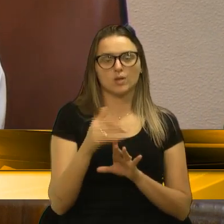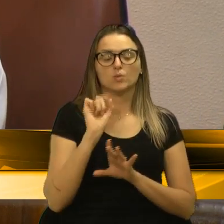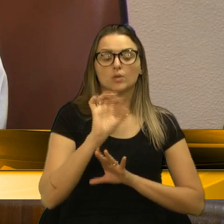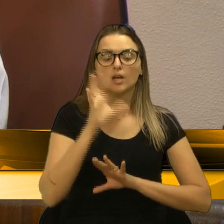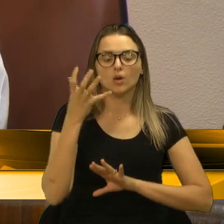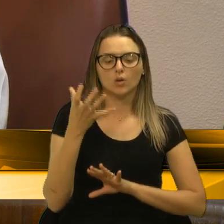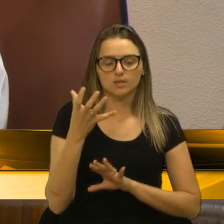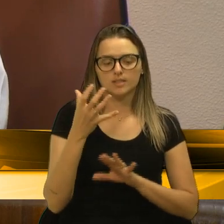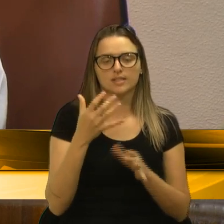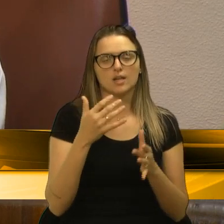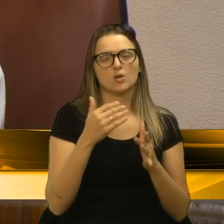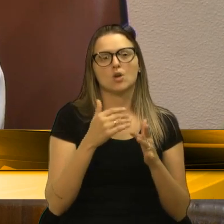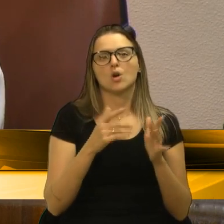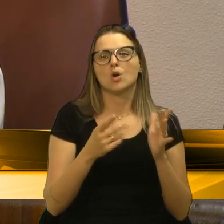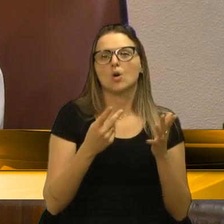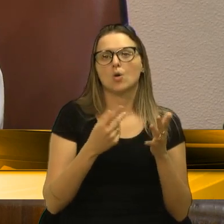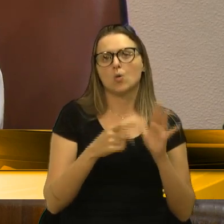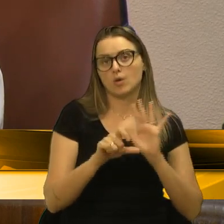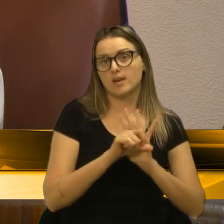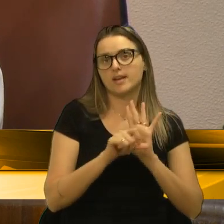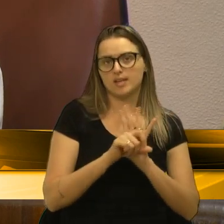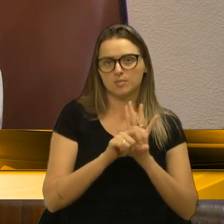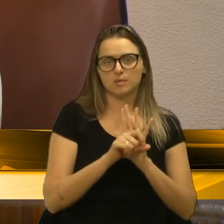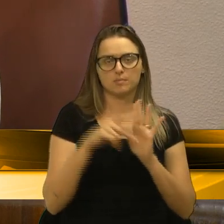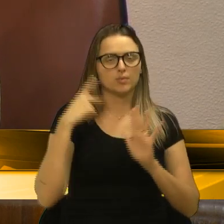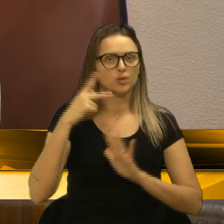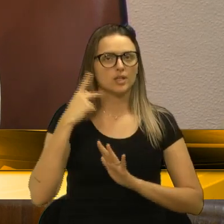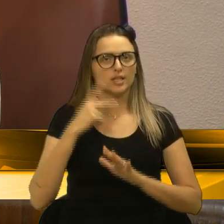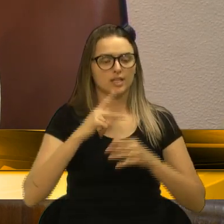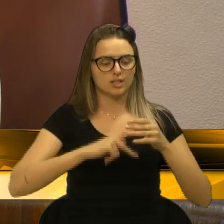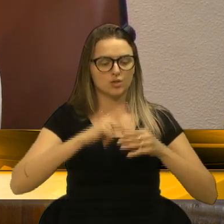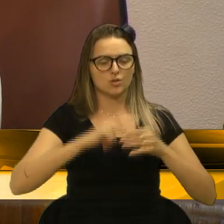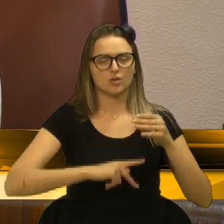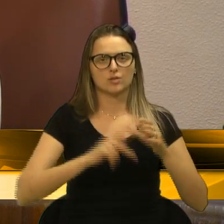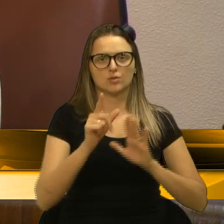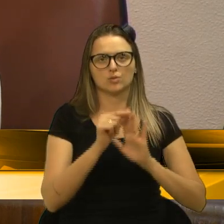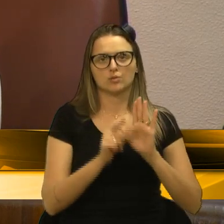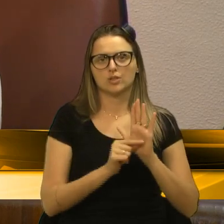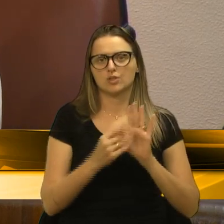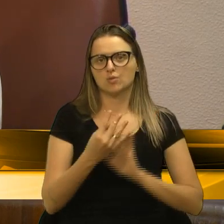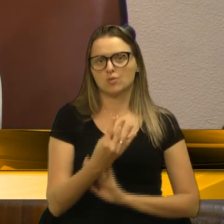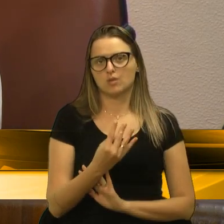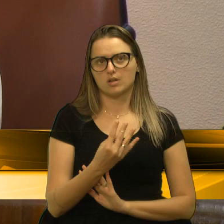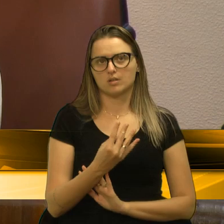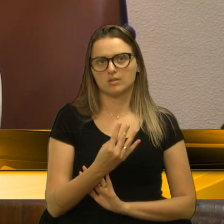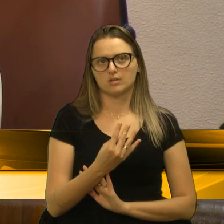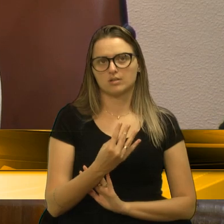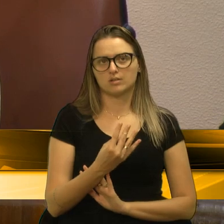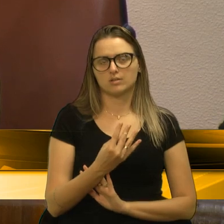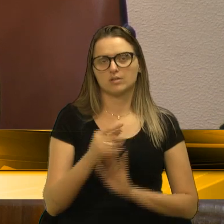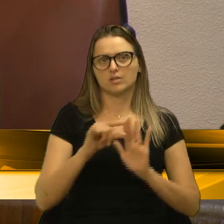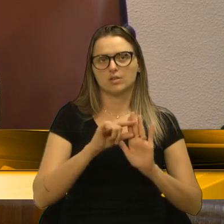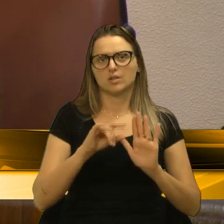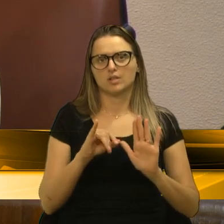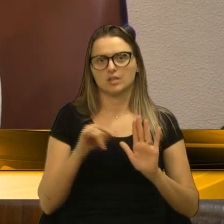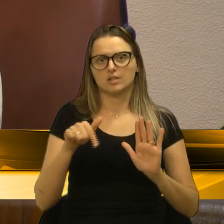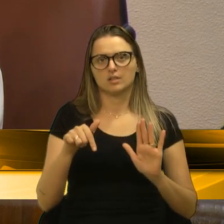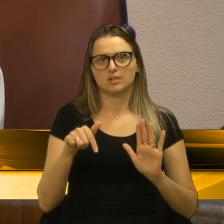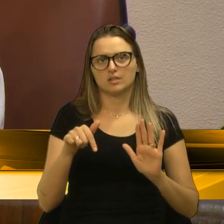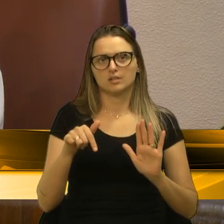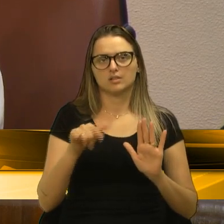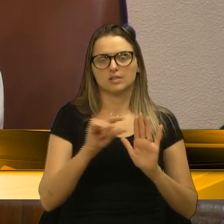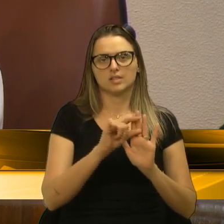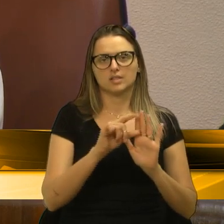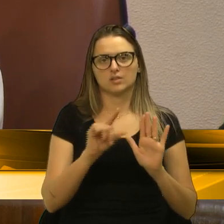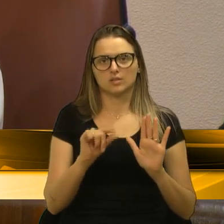da infração político-administrativa atinente ao artigo 4º, incisos 7º e